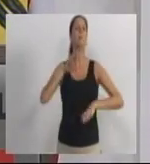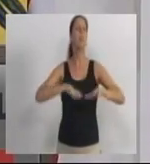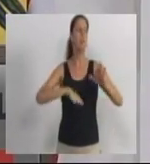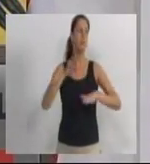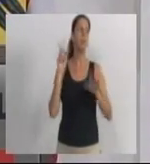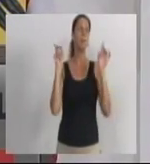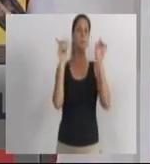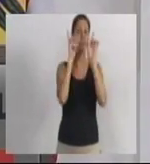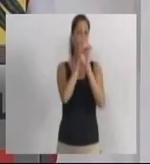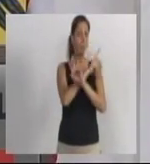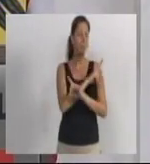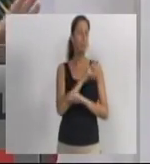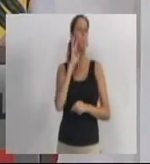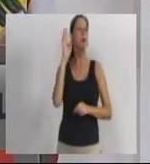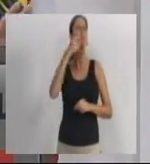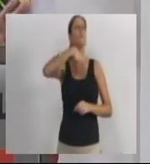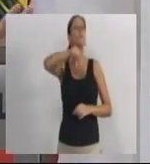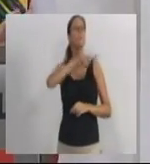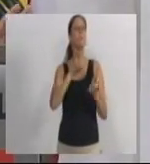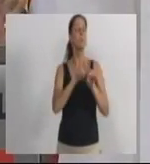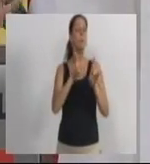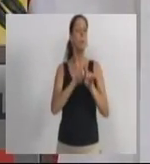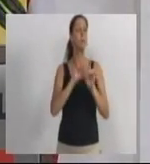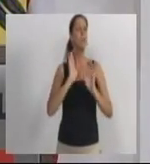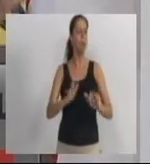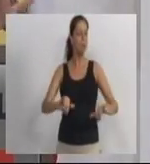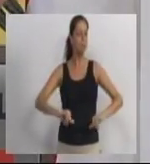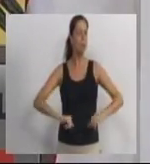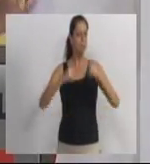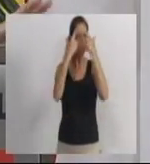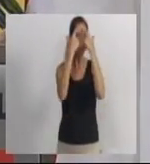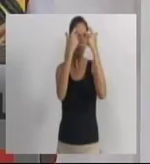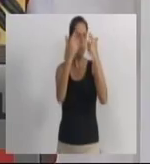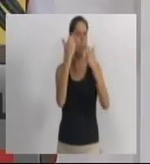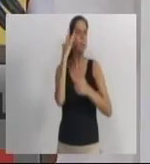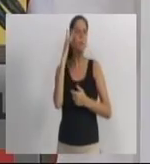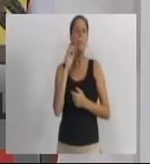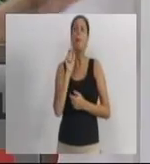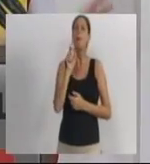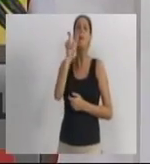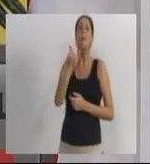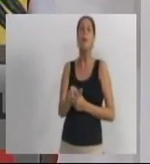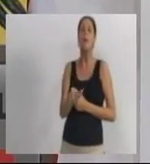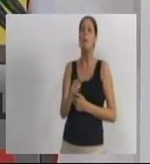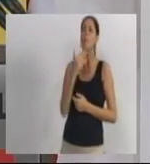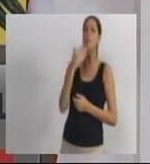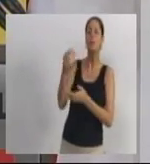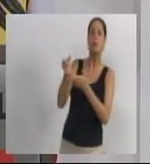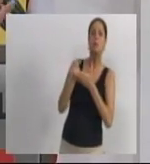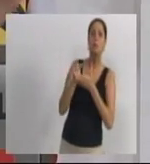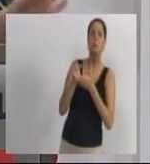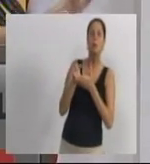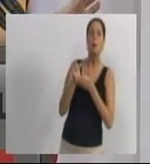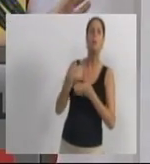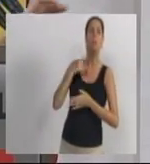difícil. Imagina você sofrer uma violência e não saber com quem contar. Você vai no lugar, não, aqui não é teu